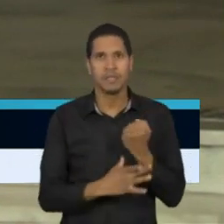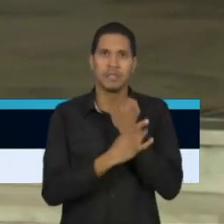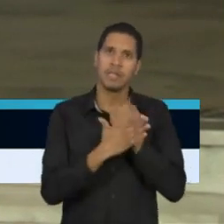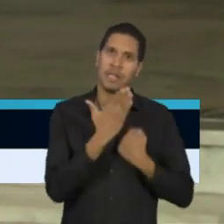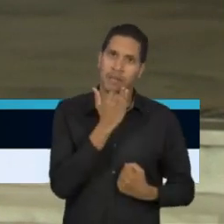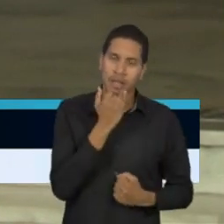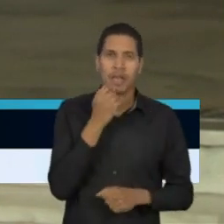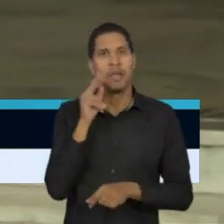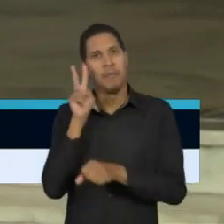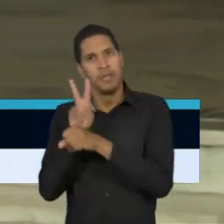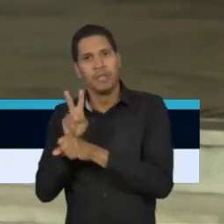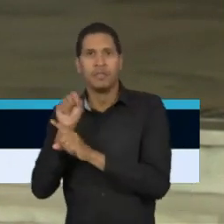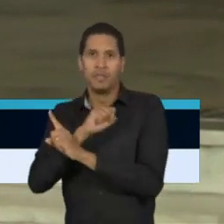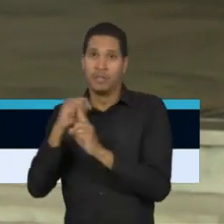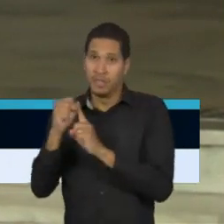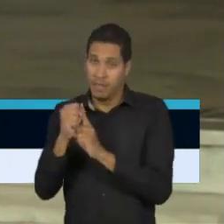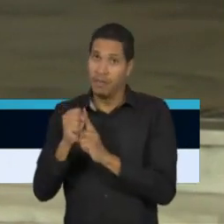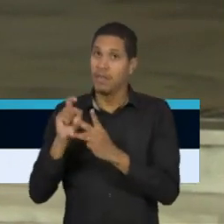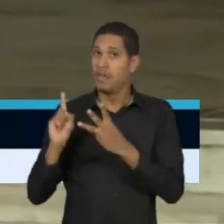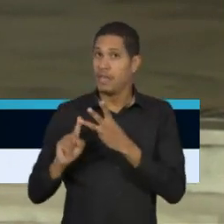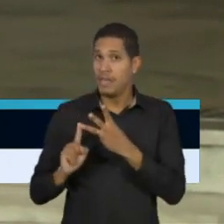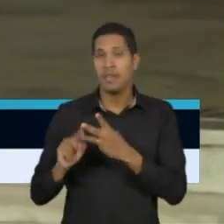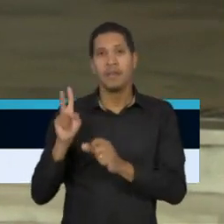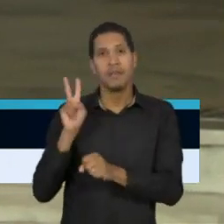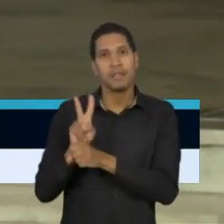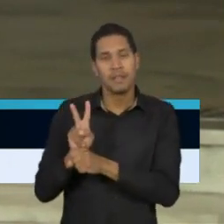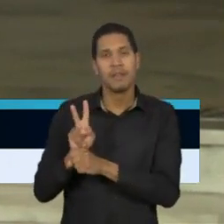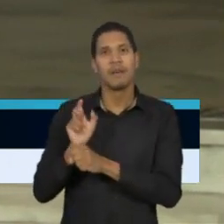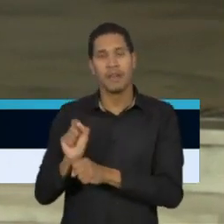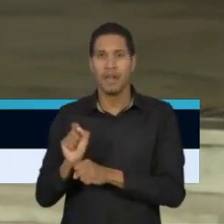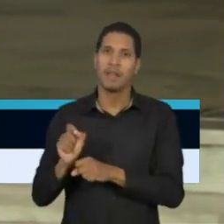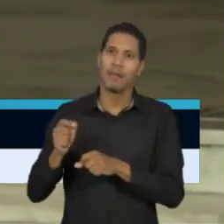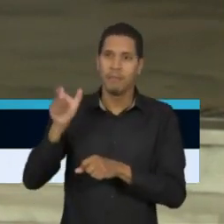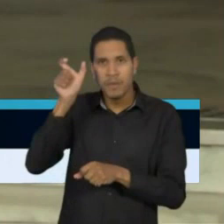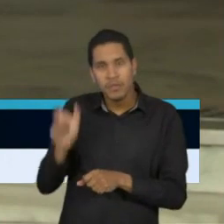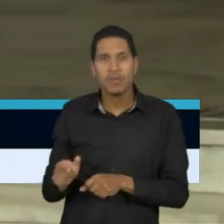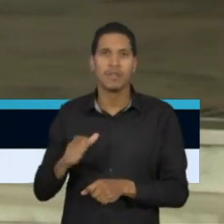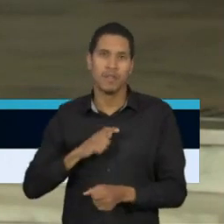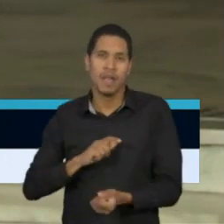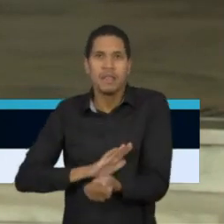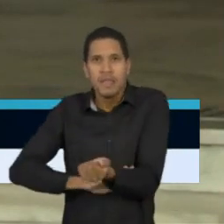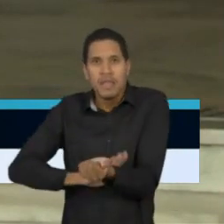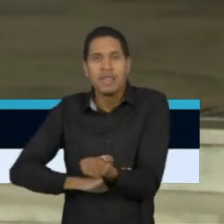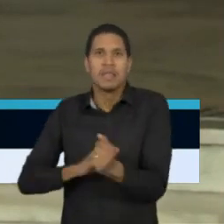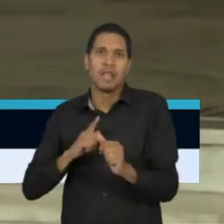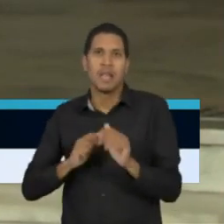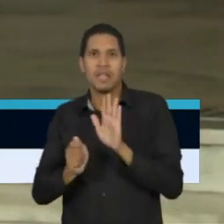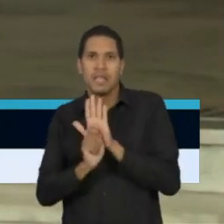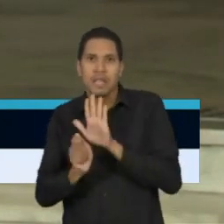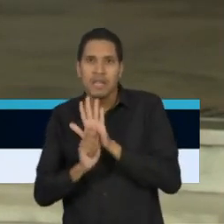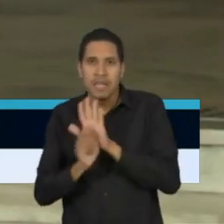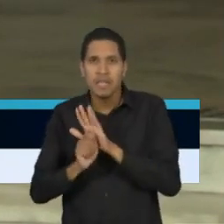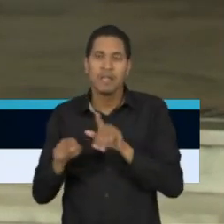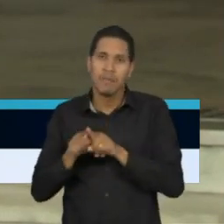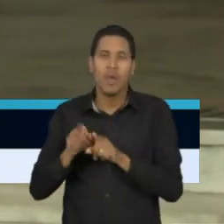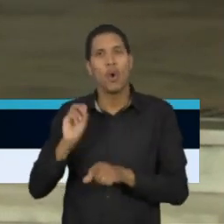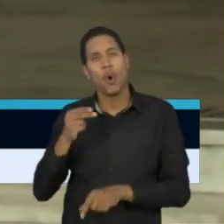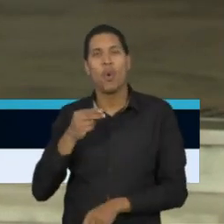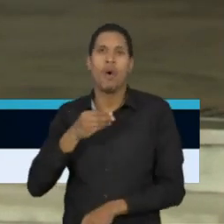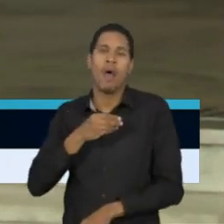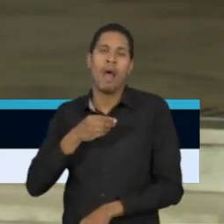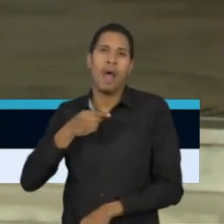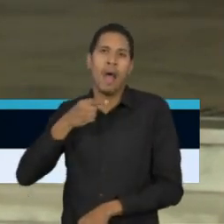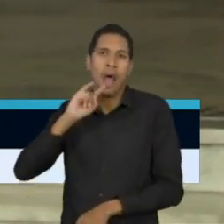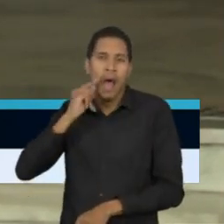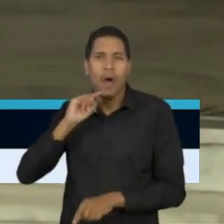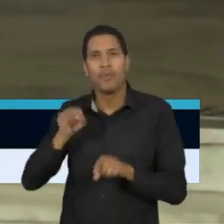proteção social e de proteção a dependentes químicos, pessoas que fazem uso abusivo de álcool e drogas, que